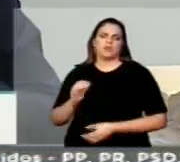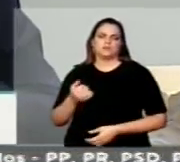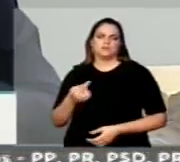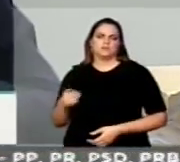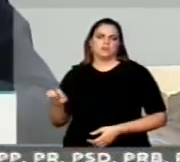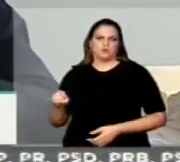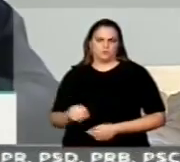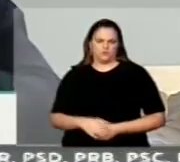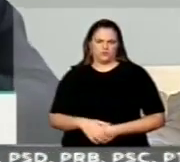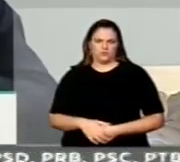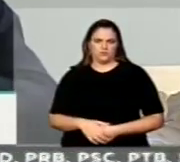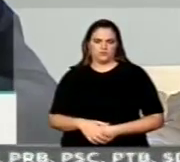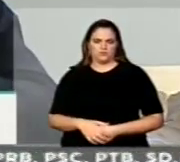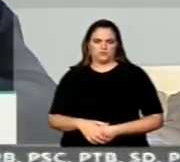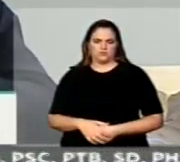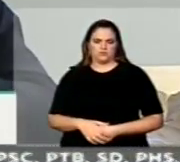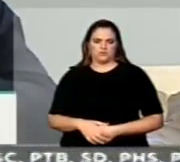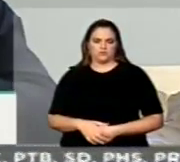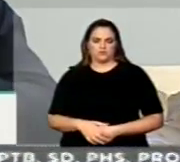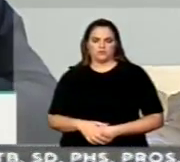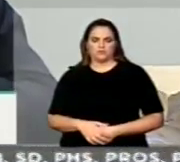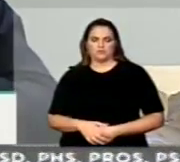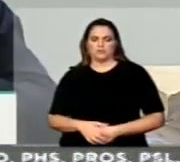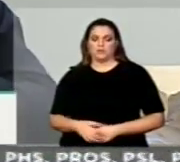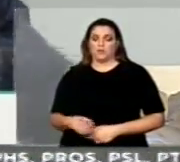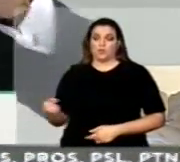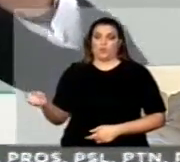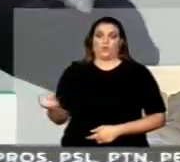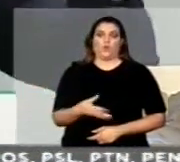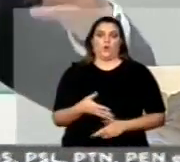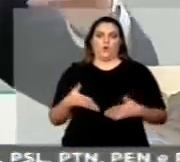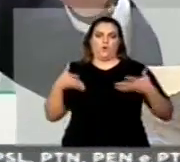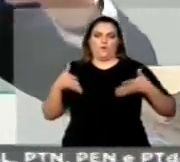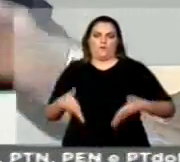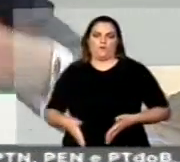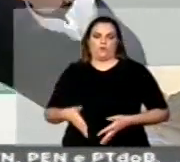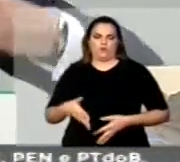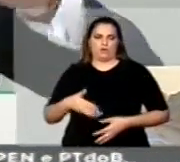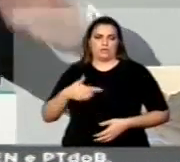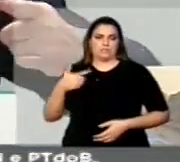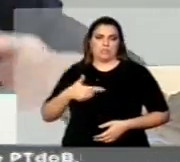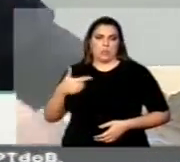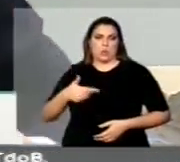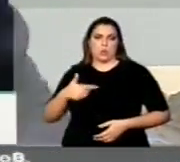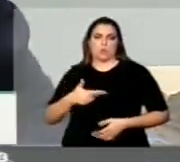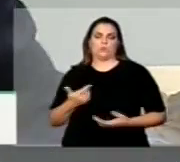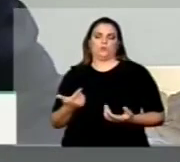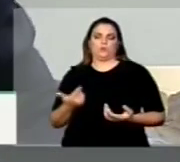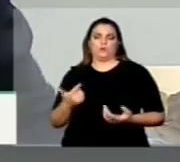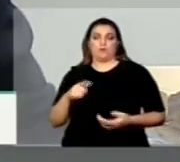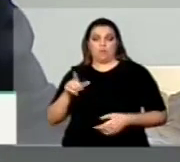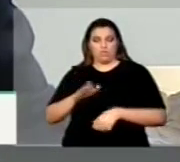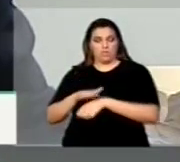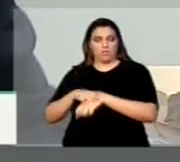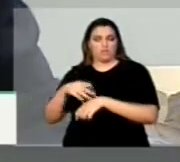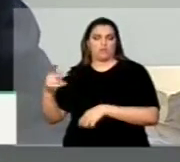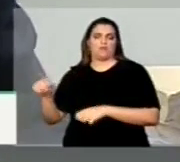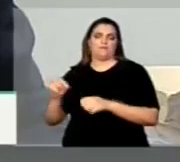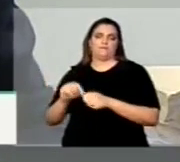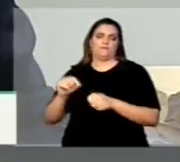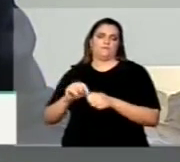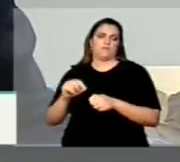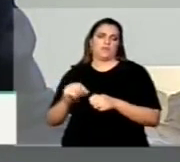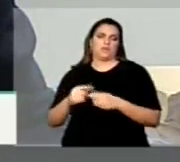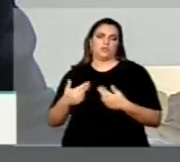outro mandato, e nesse mandato que ela foi eleita, é que ela praticou depois atos que foram considerados afronta à